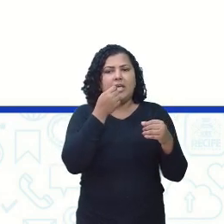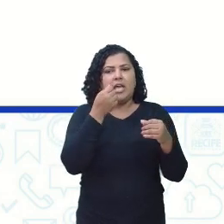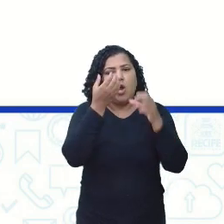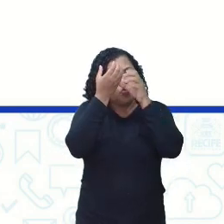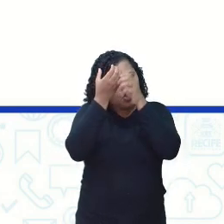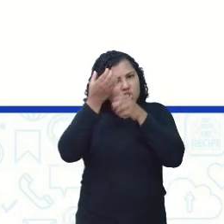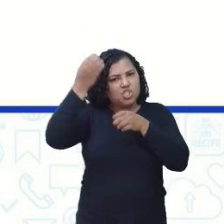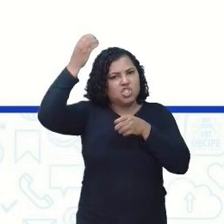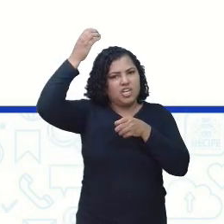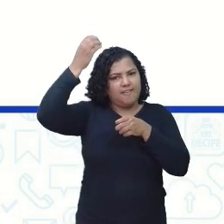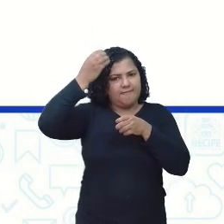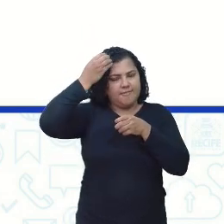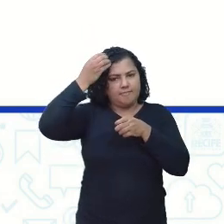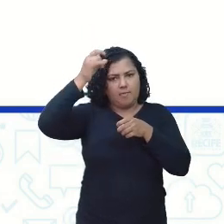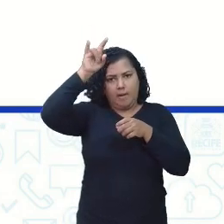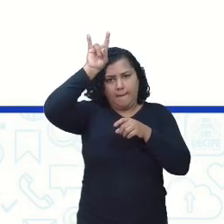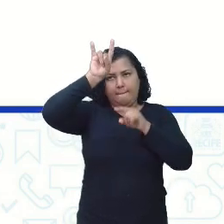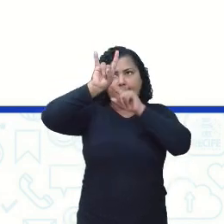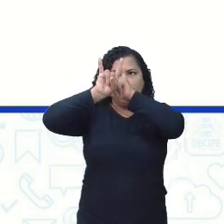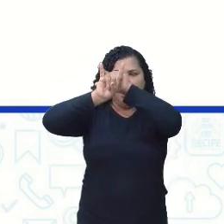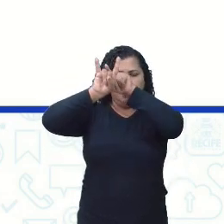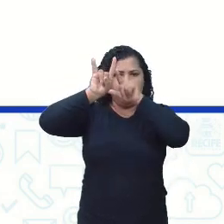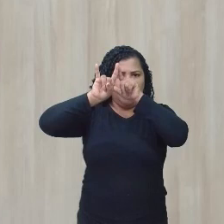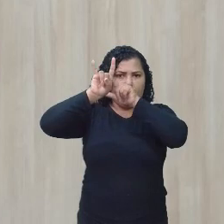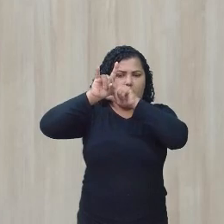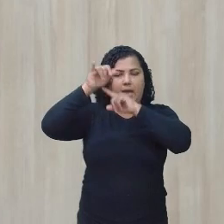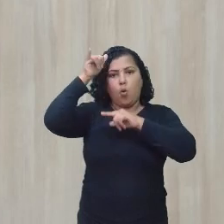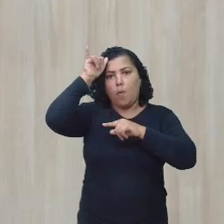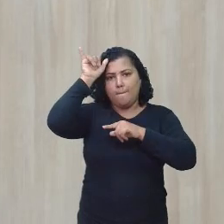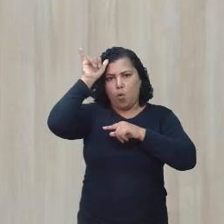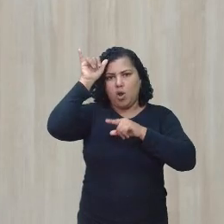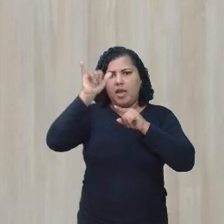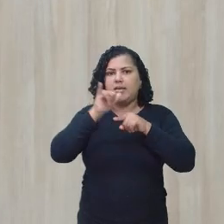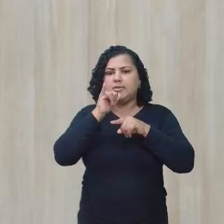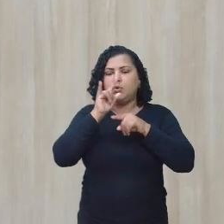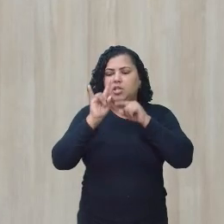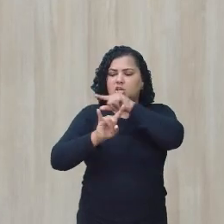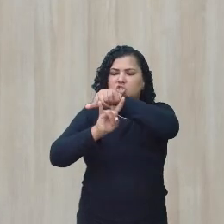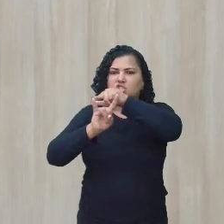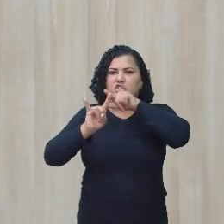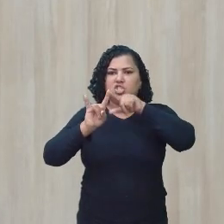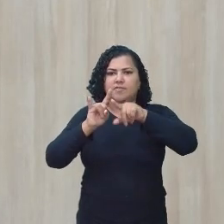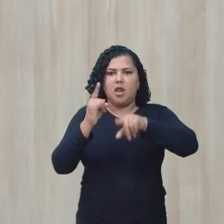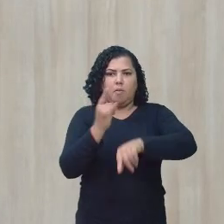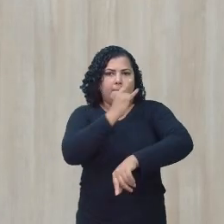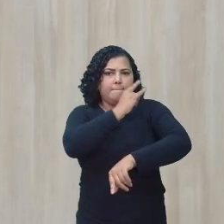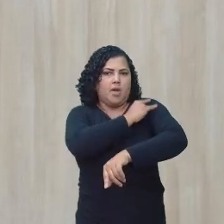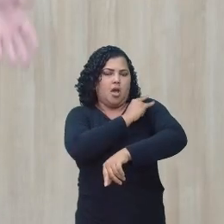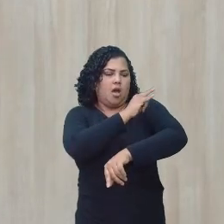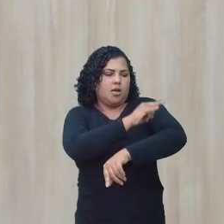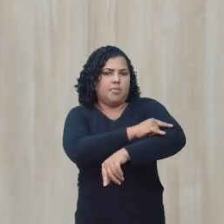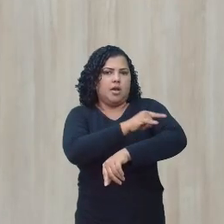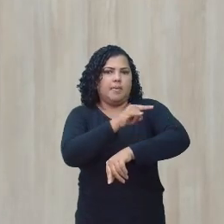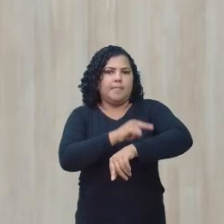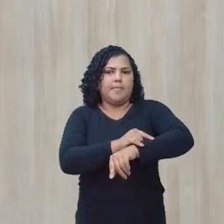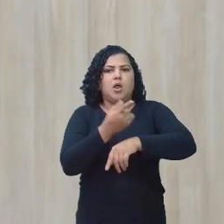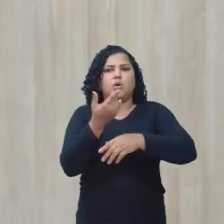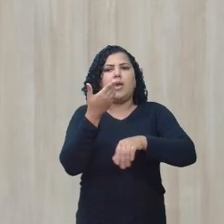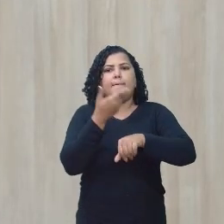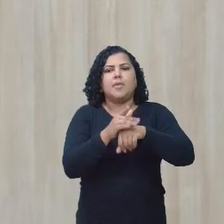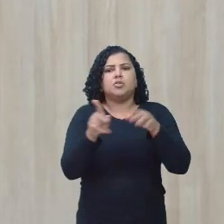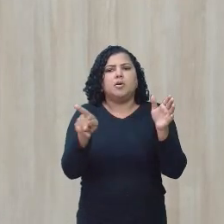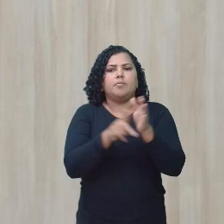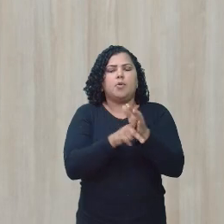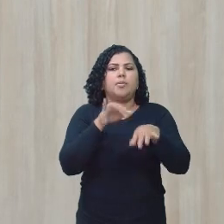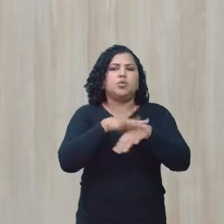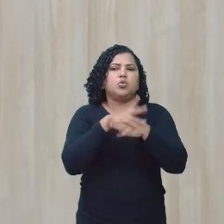chifres, né, que eram, né, colocadas na pele como uma forma de curar doenças. Eram práticas de cura daquele período e que sujeitos